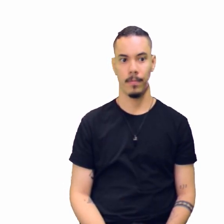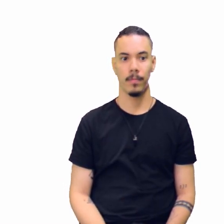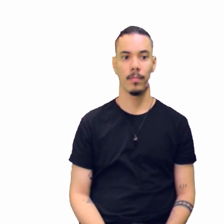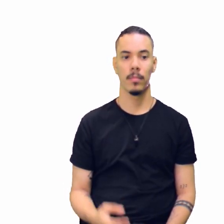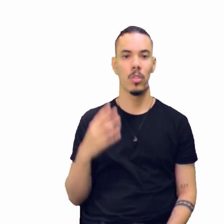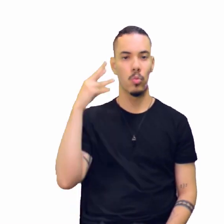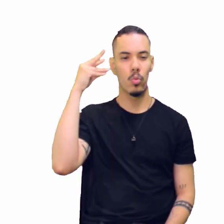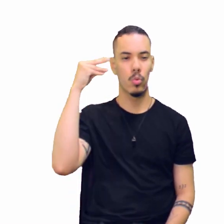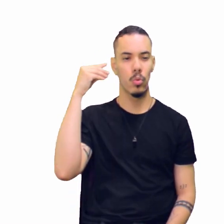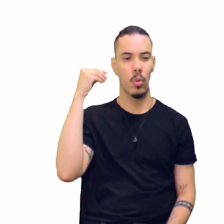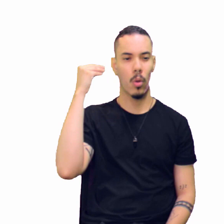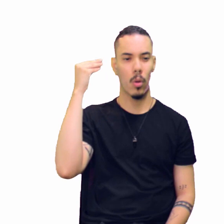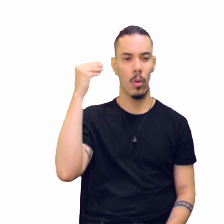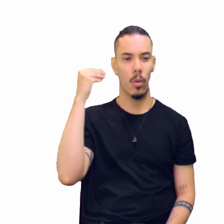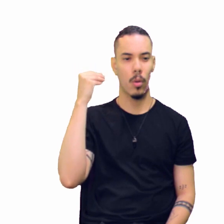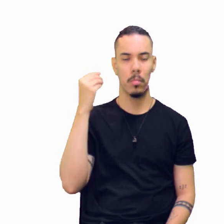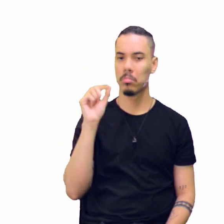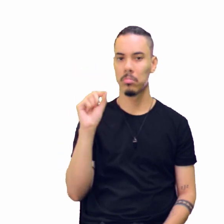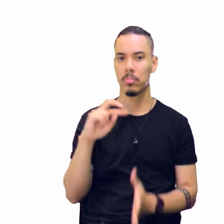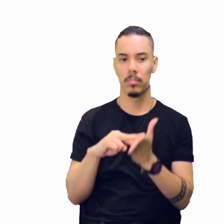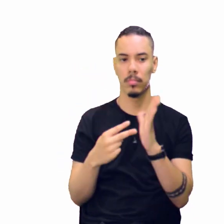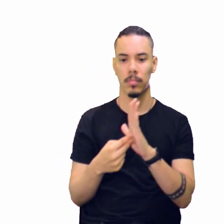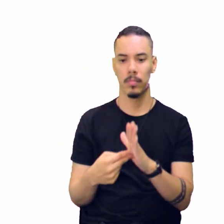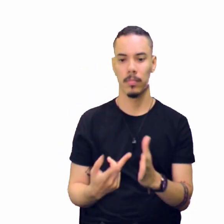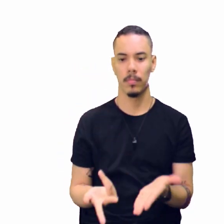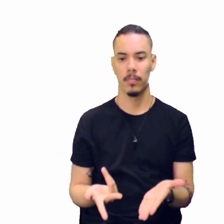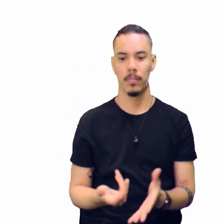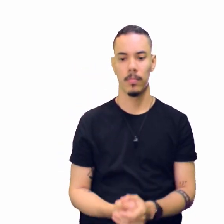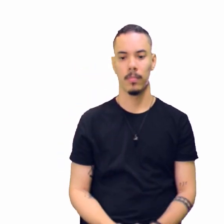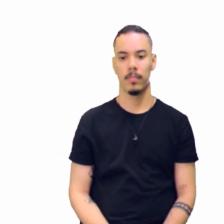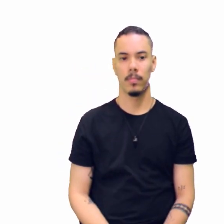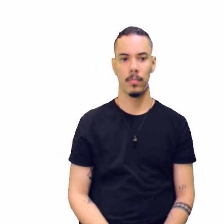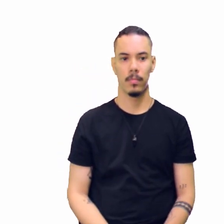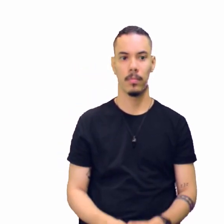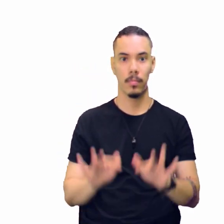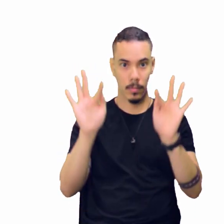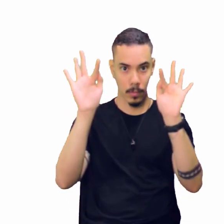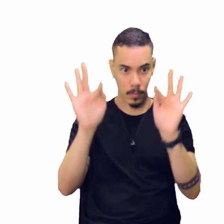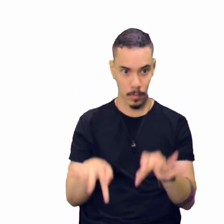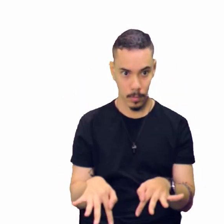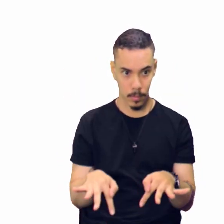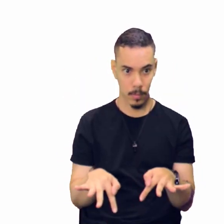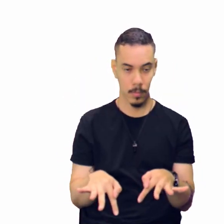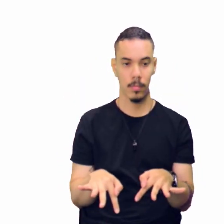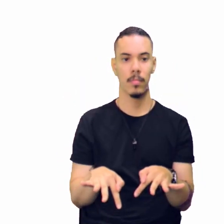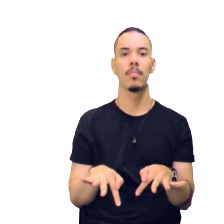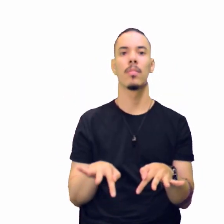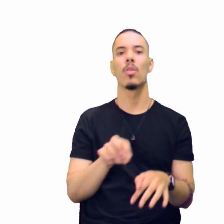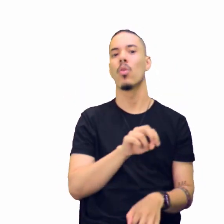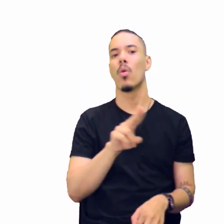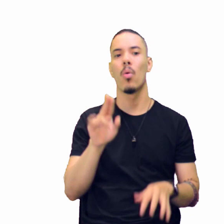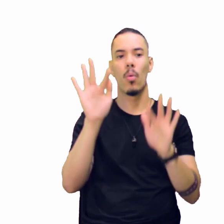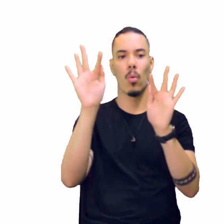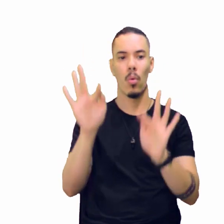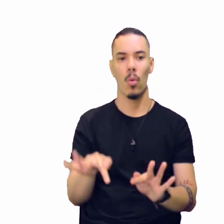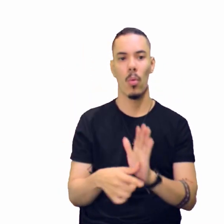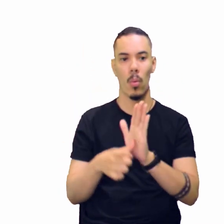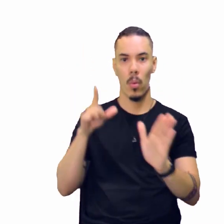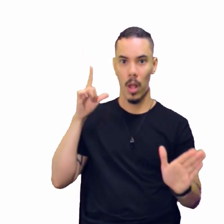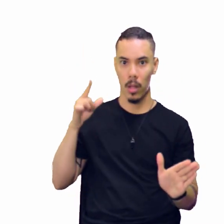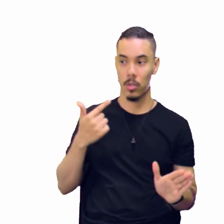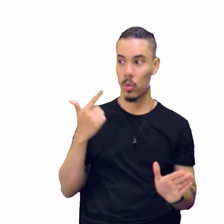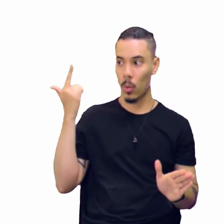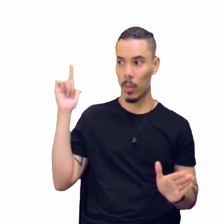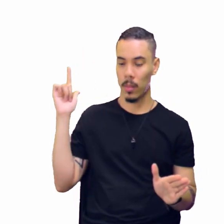sussurrou. Indica o quê? Uma ação concluída, uma ação que foi concluída antes de uma